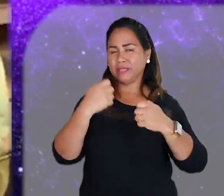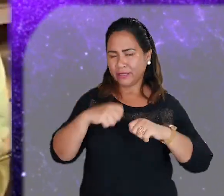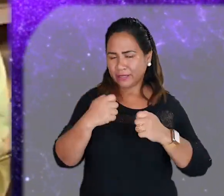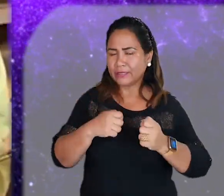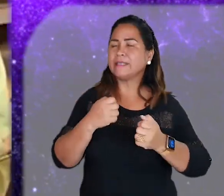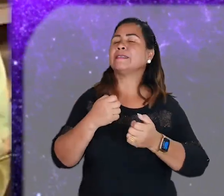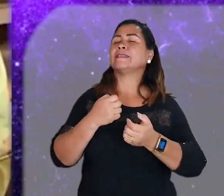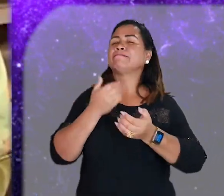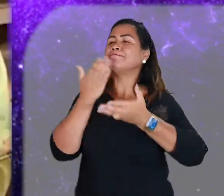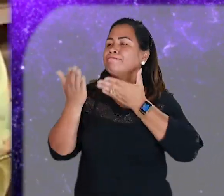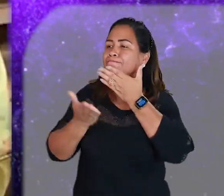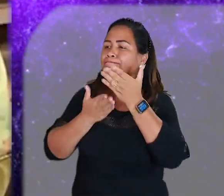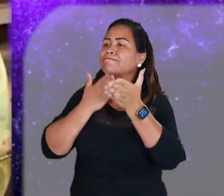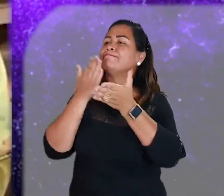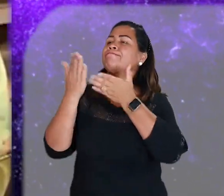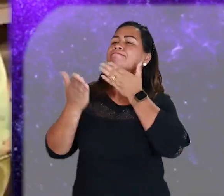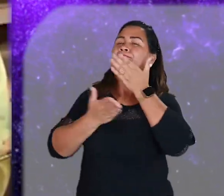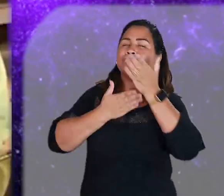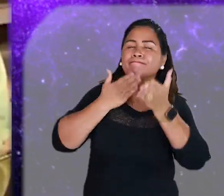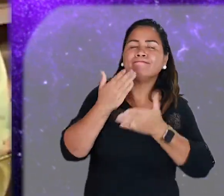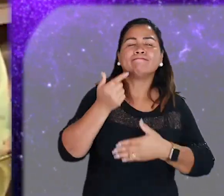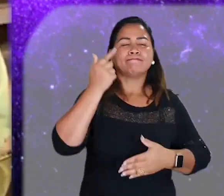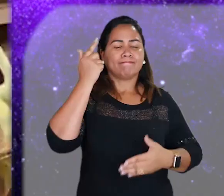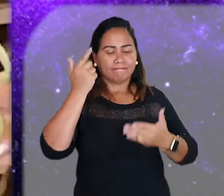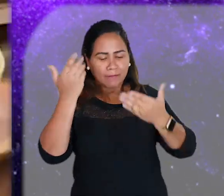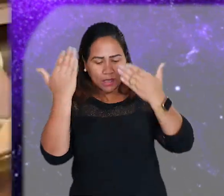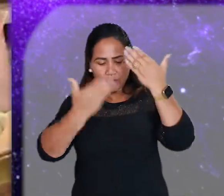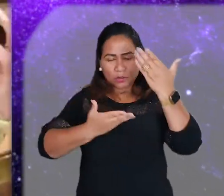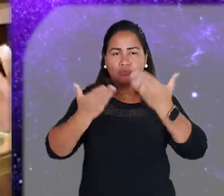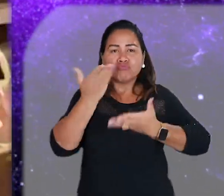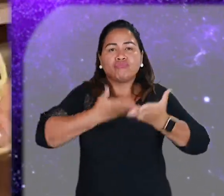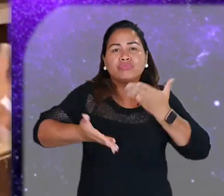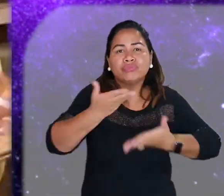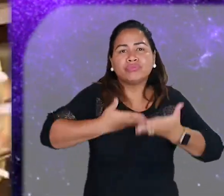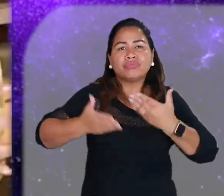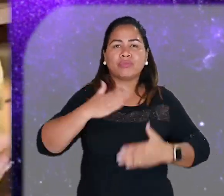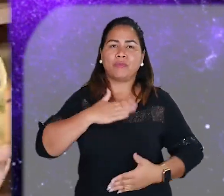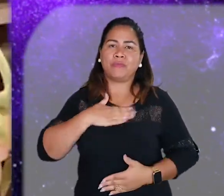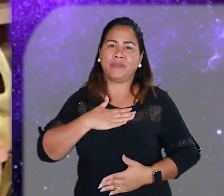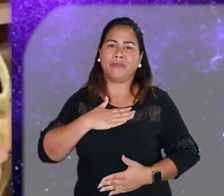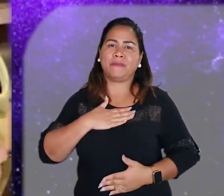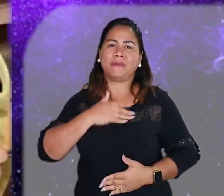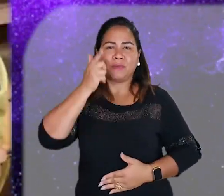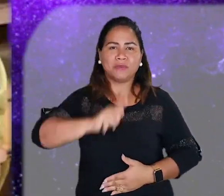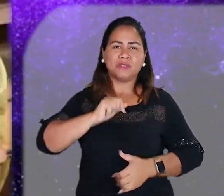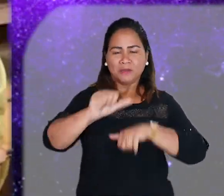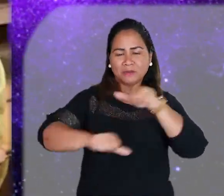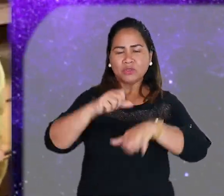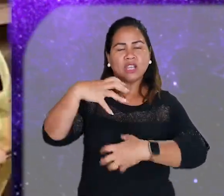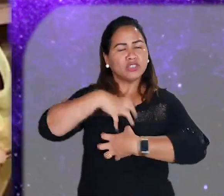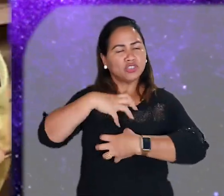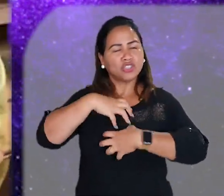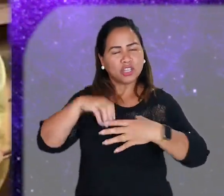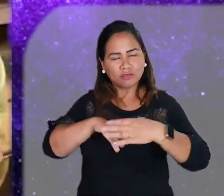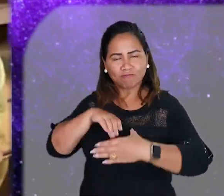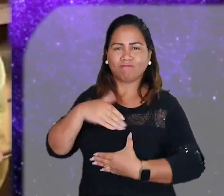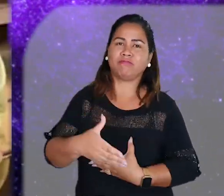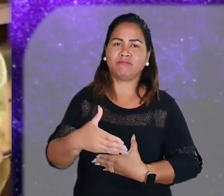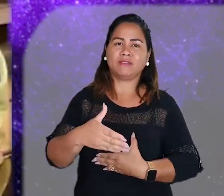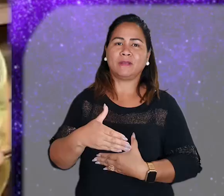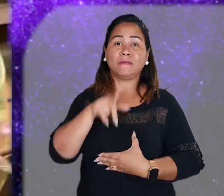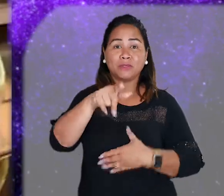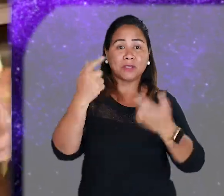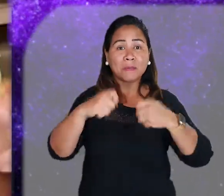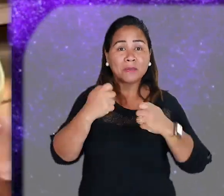eu quero dizer é que precisa de dedicação para mudar o comportamento retro alimentado por você do teu